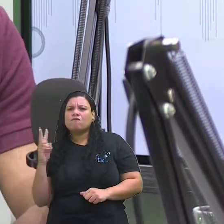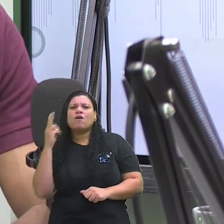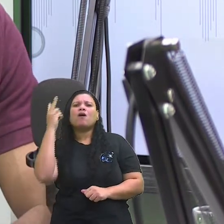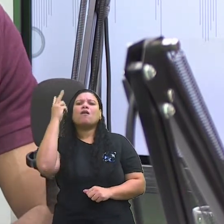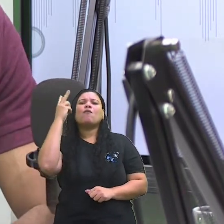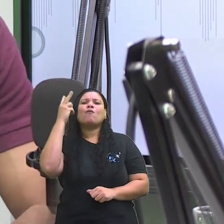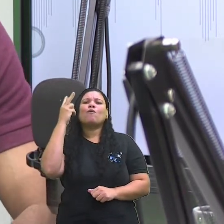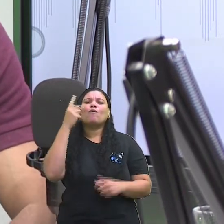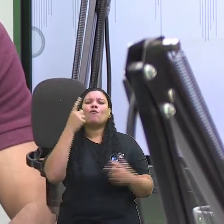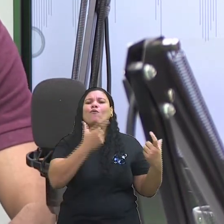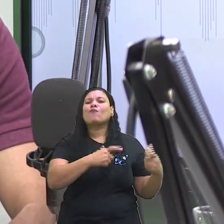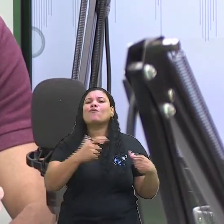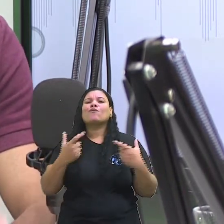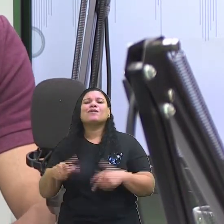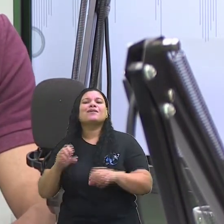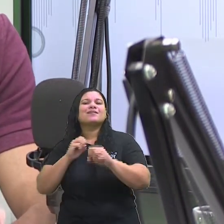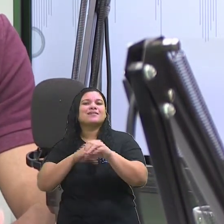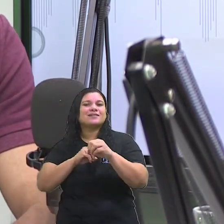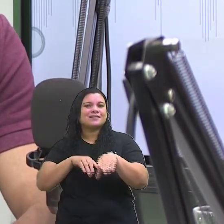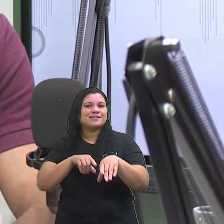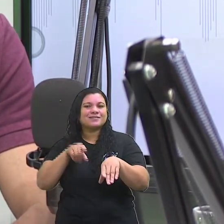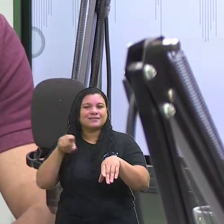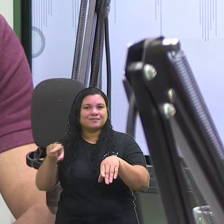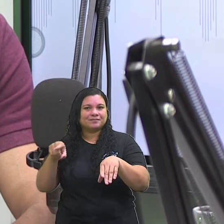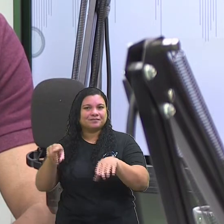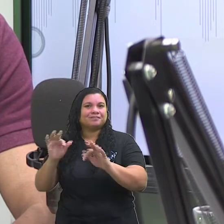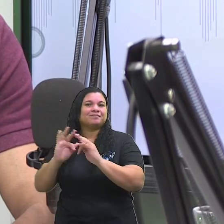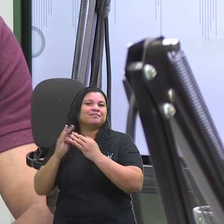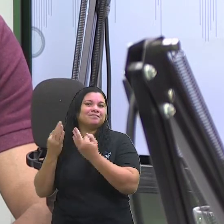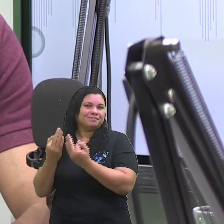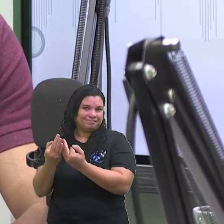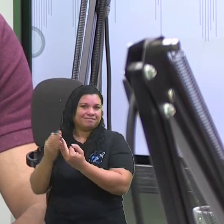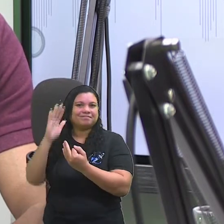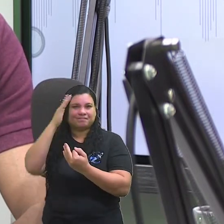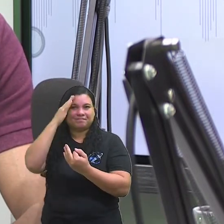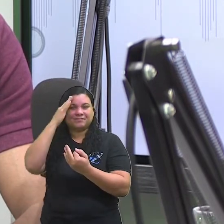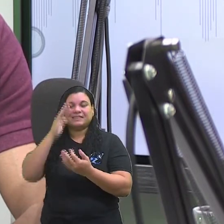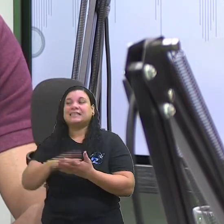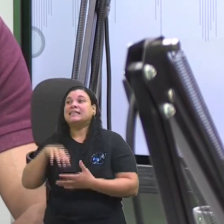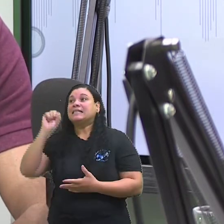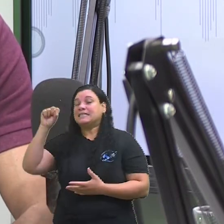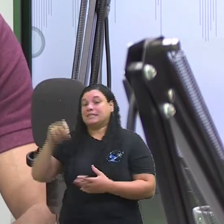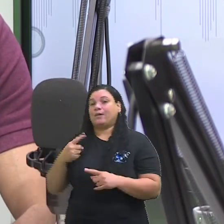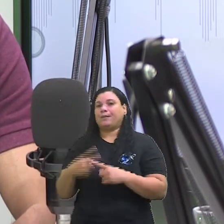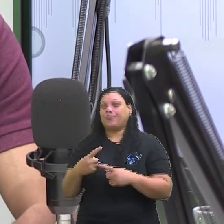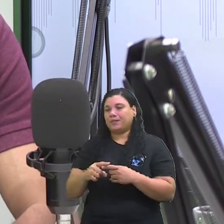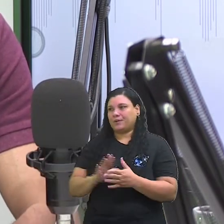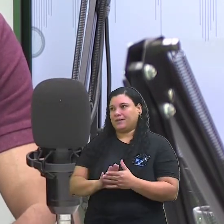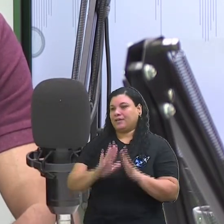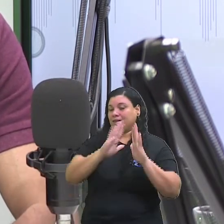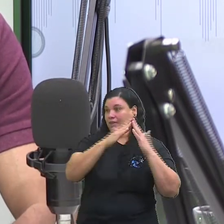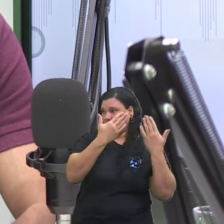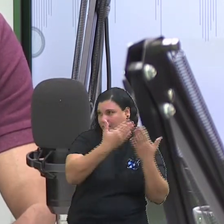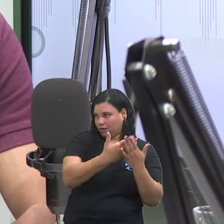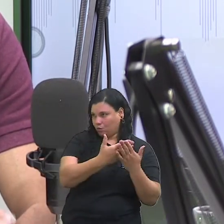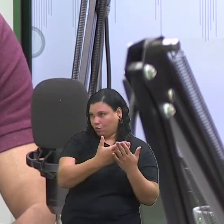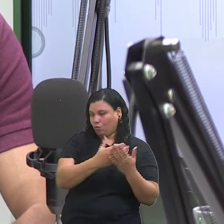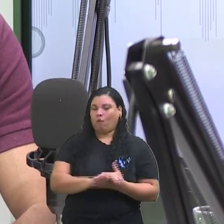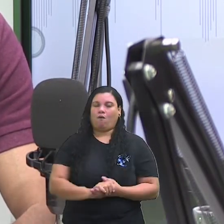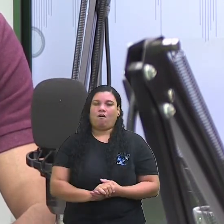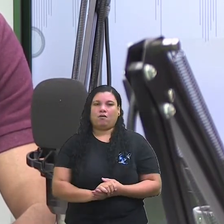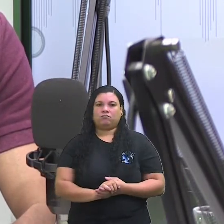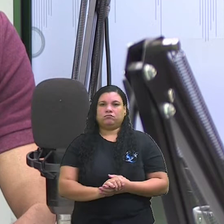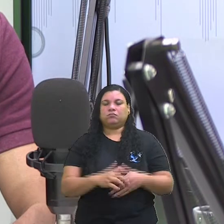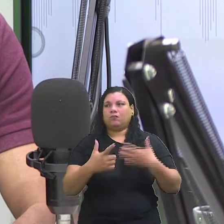escola é ensinar português, matemática, química, física, biologia, etc, etc. Esse é o